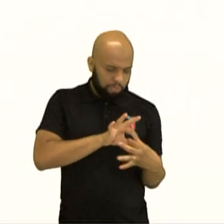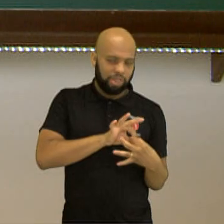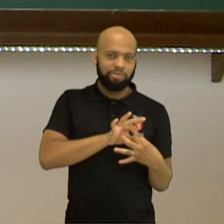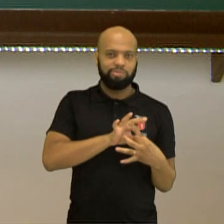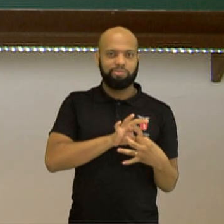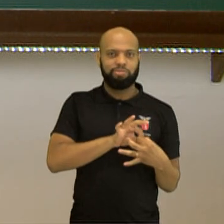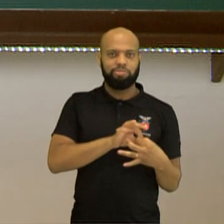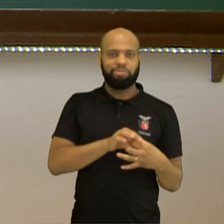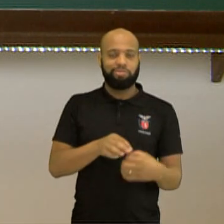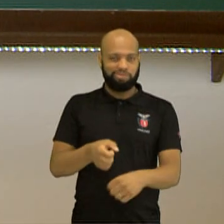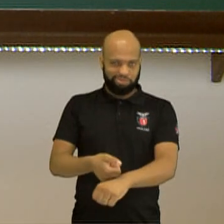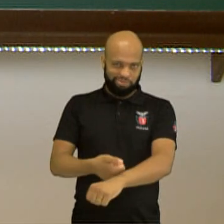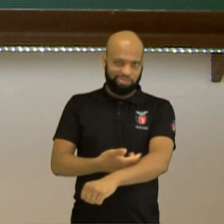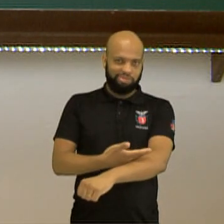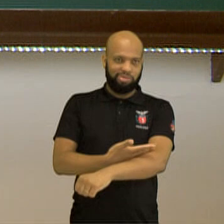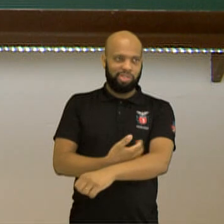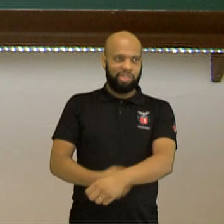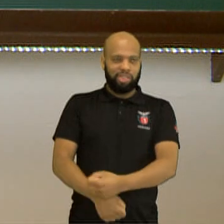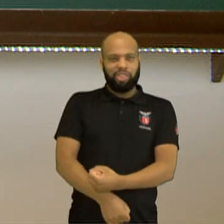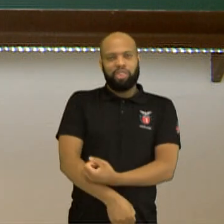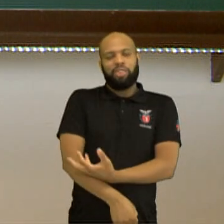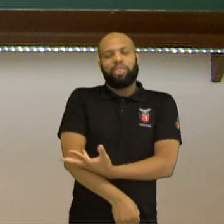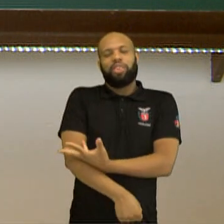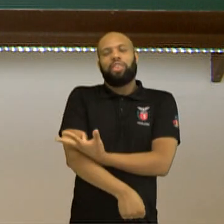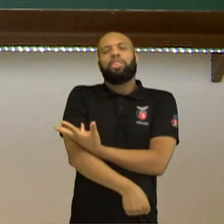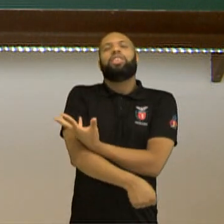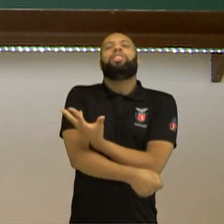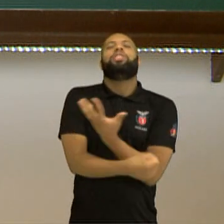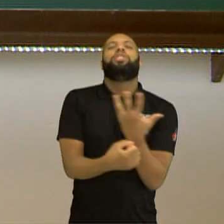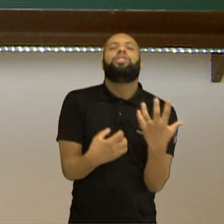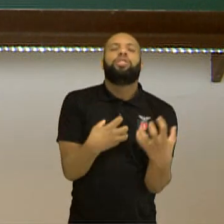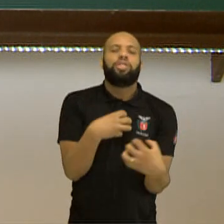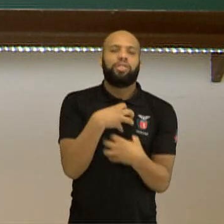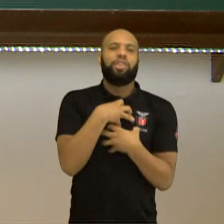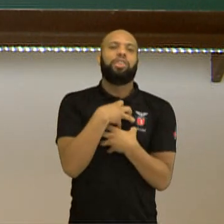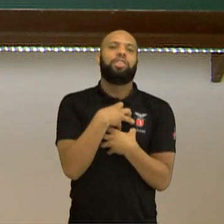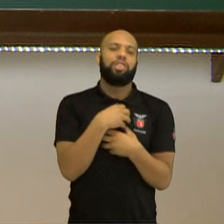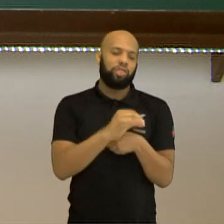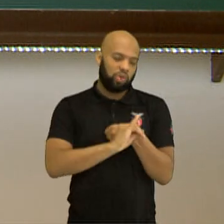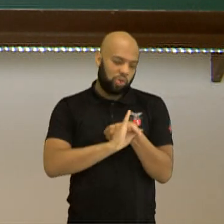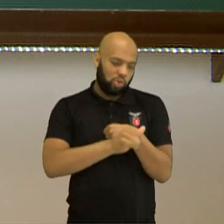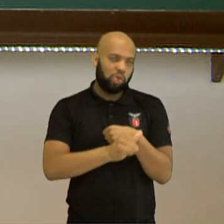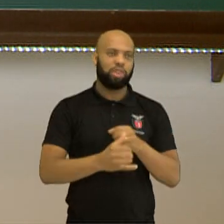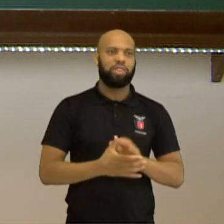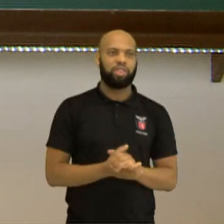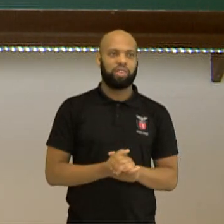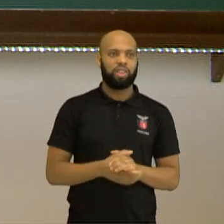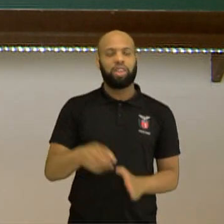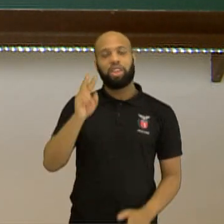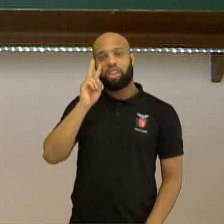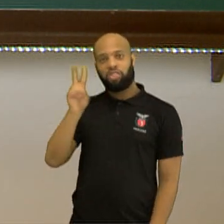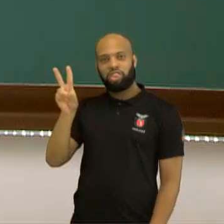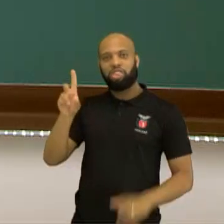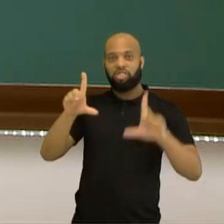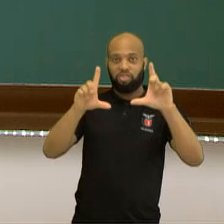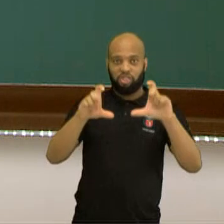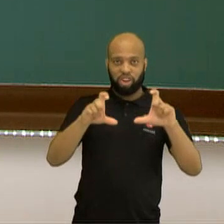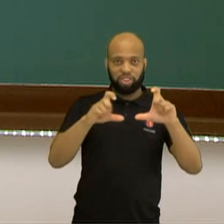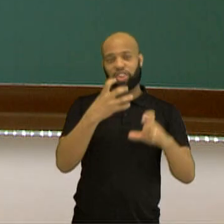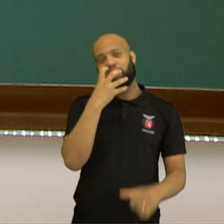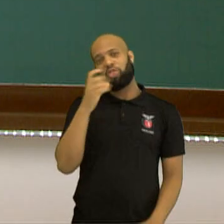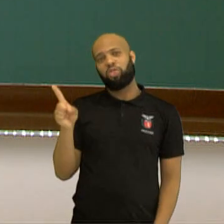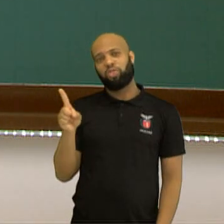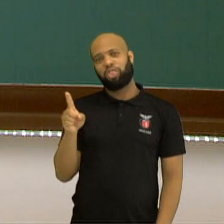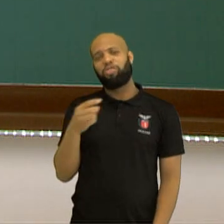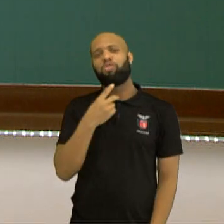Emocionante. Olha, transpira a emoção dessa crônica em mim. A imagem da Pixie, vontade de pegar